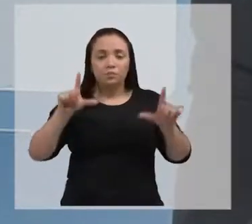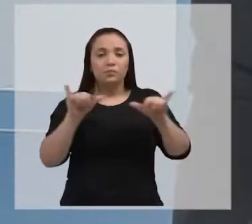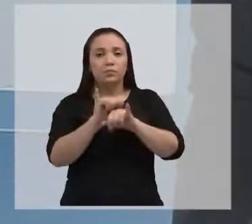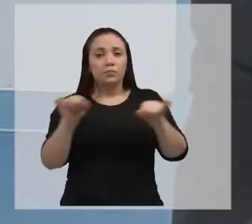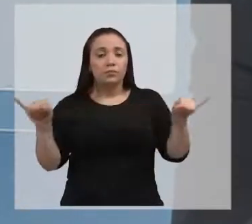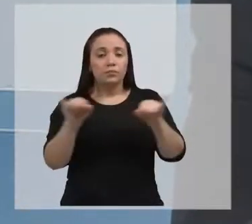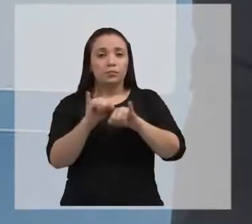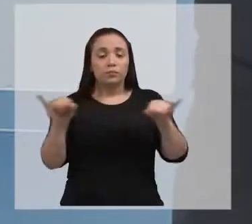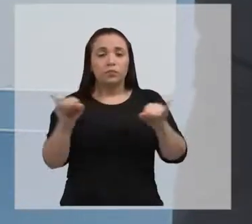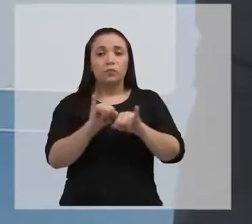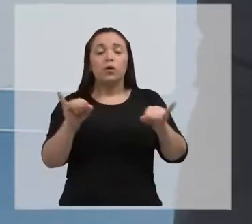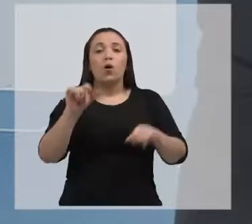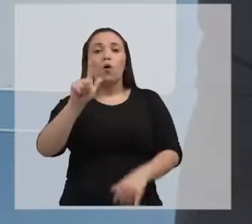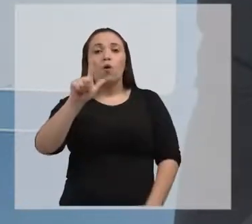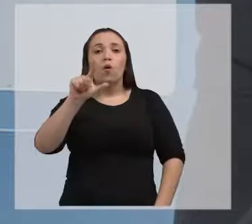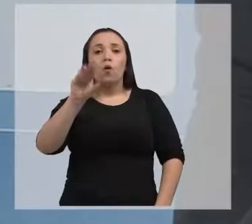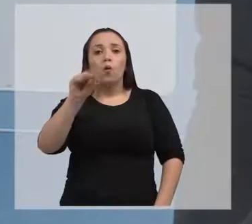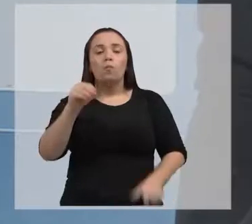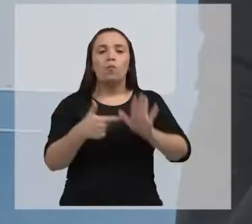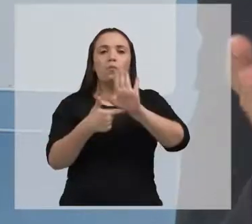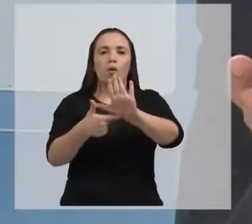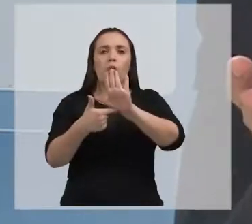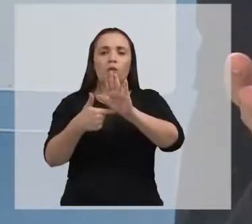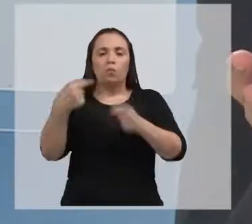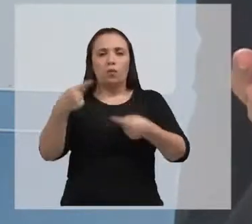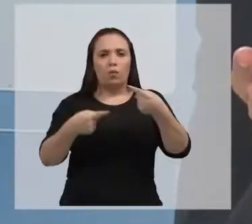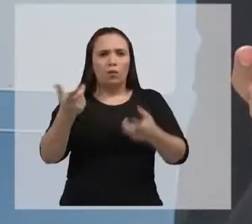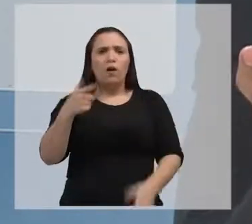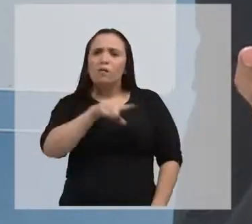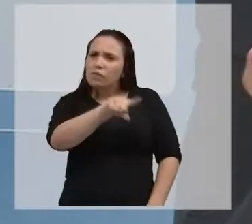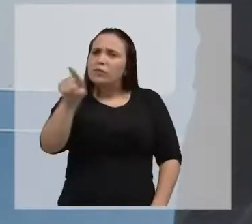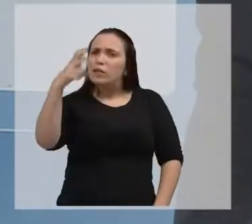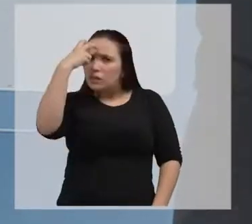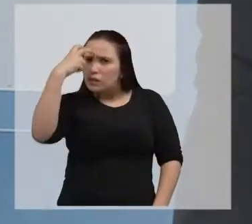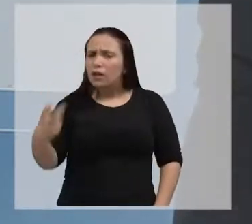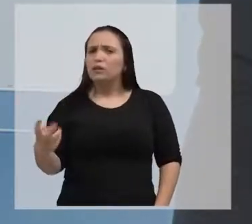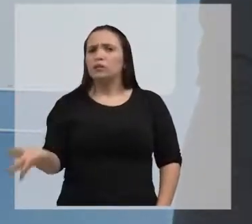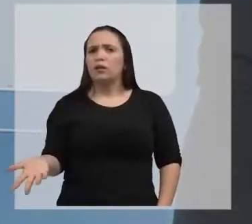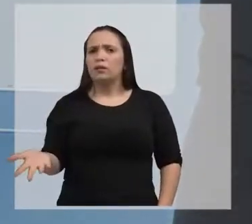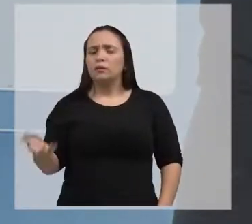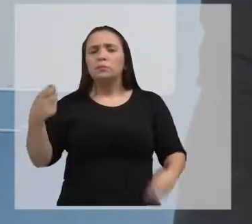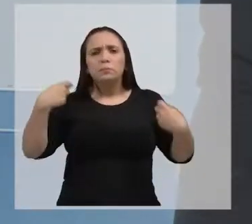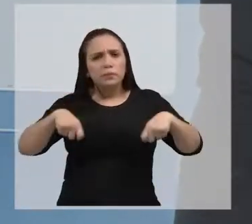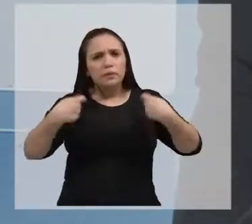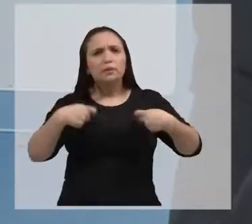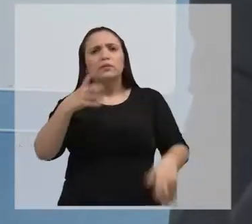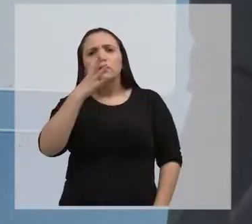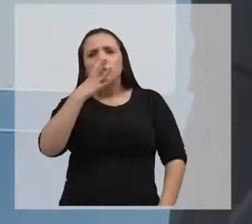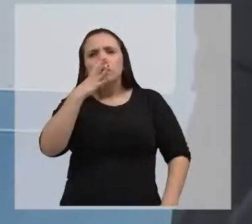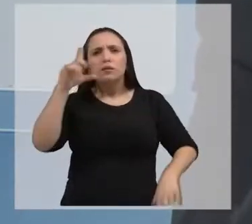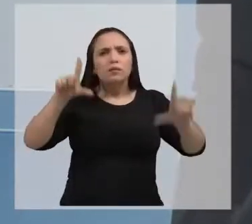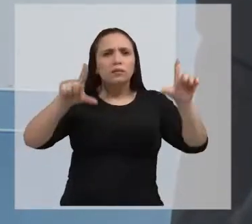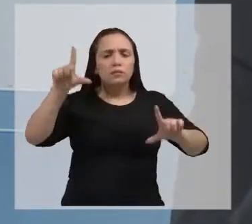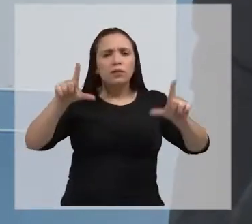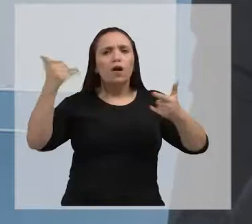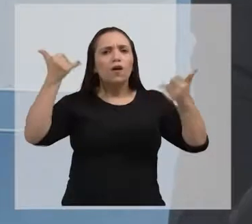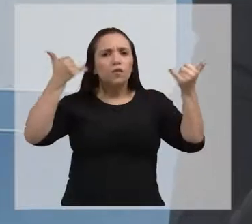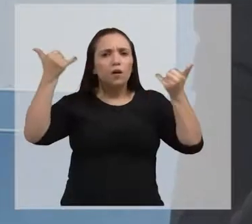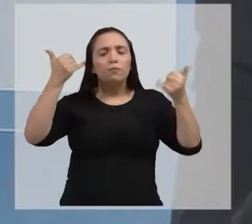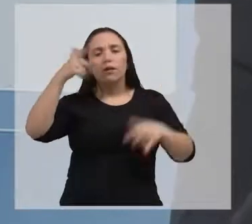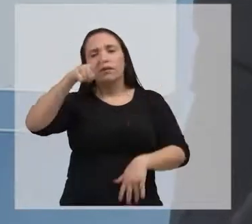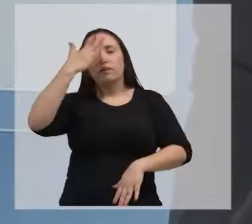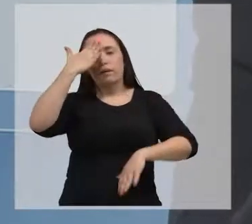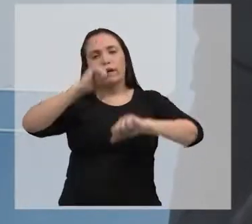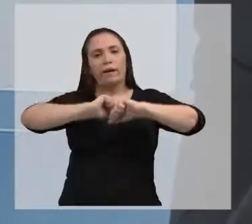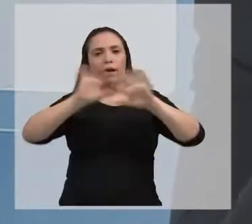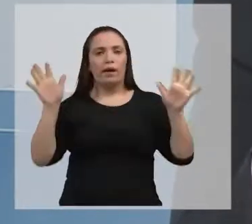da Globo, dos políticos. Presta atenção, irmão, você é uma pessoa inteligente. Ouça os jornais e veja, você vai ver isso com